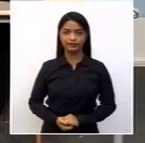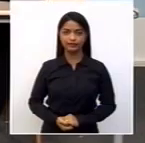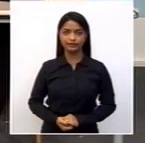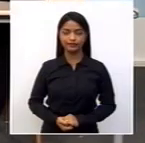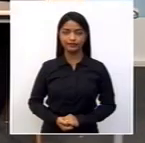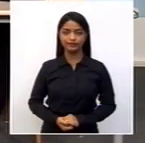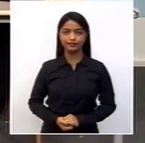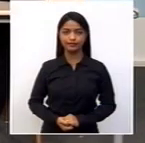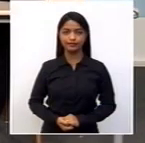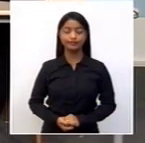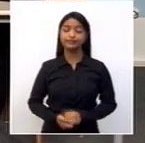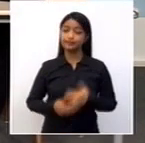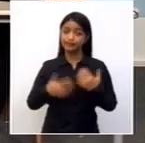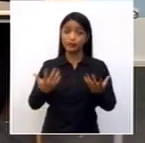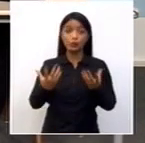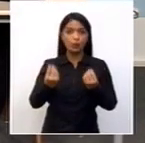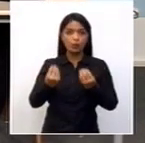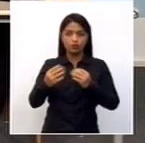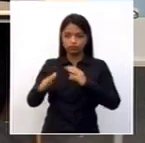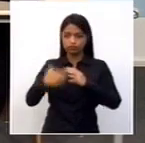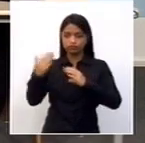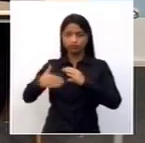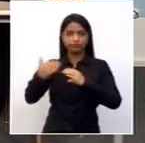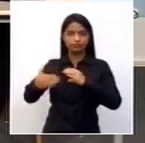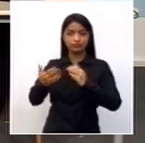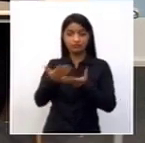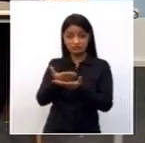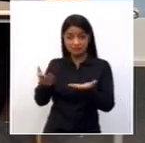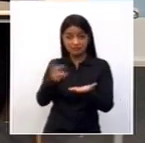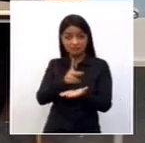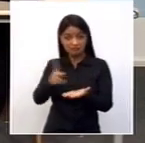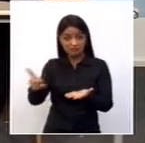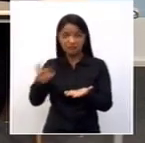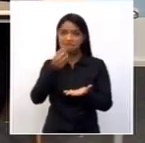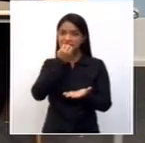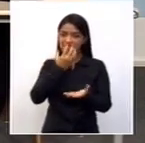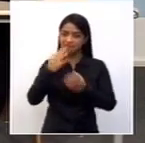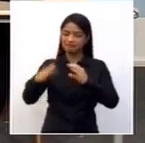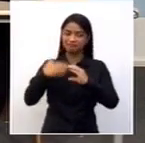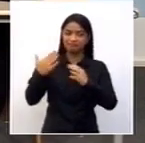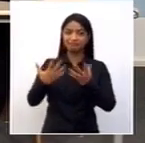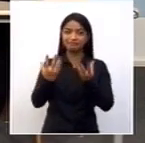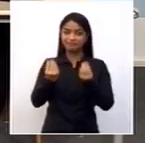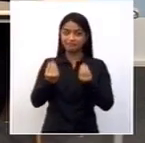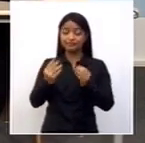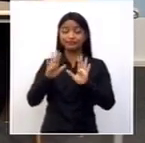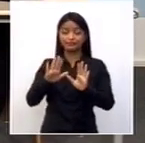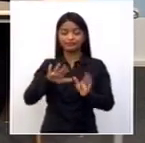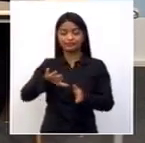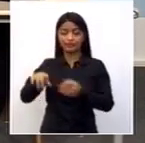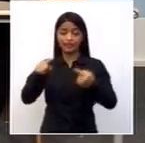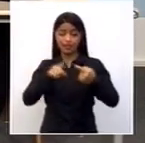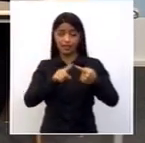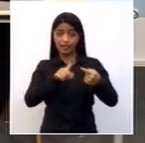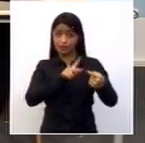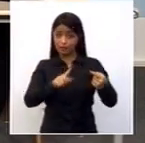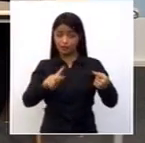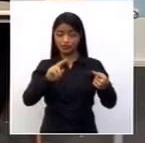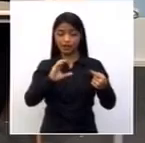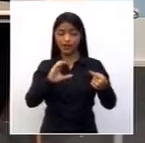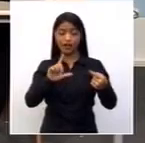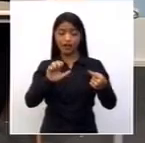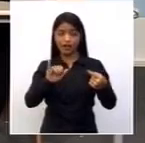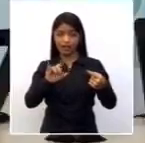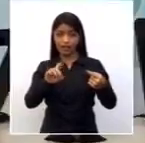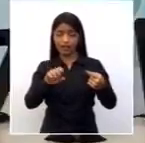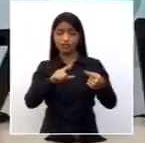Nós tivemos bastante participação aqui dos professores. A professora Cleide, ela aponta o desafio com